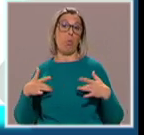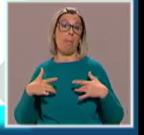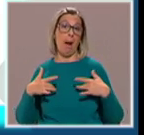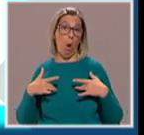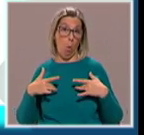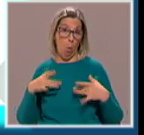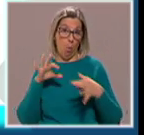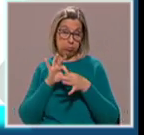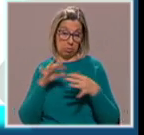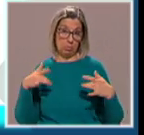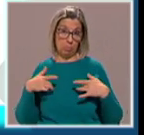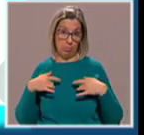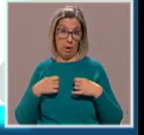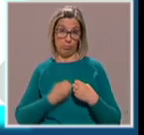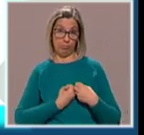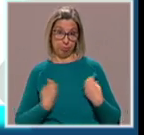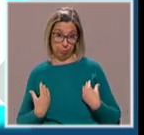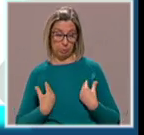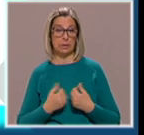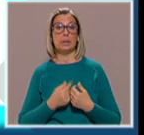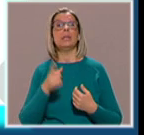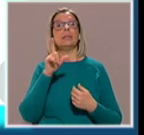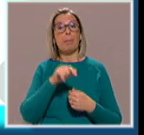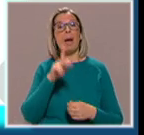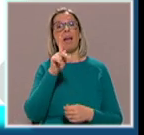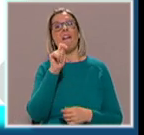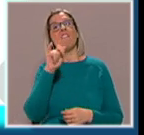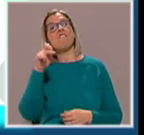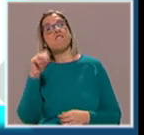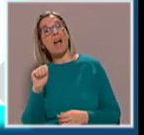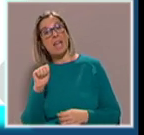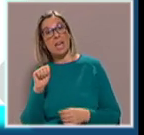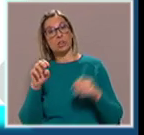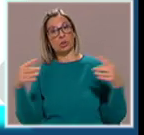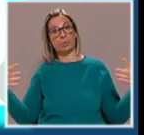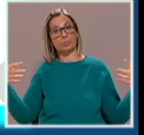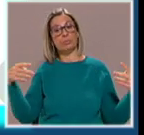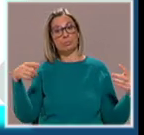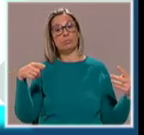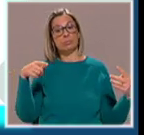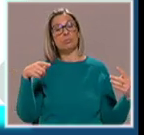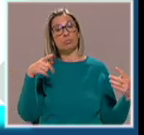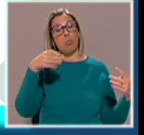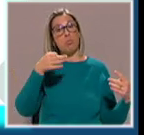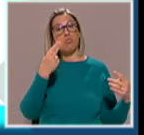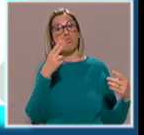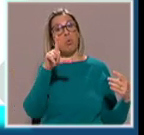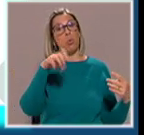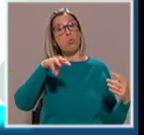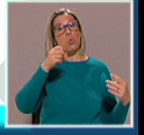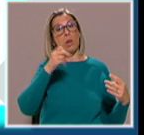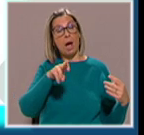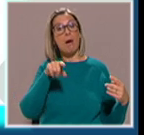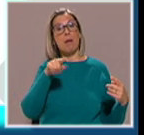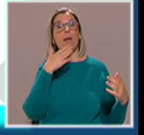conceitos. Depois temos as veias pulmonares, tal como a artéria pulmonar leva o sangue para os pulmões, as veias pulmonares